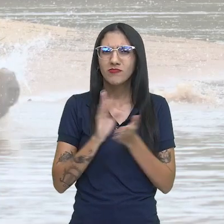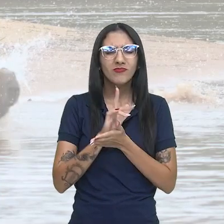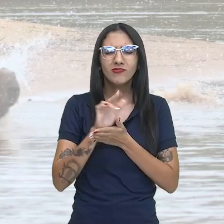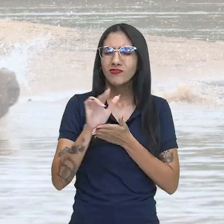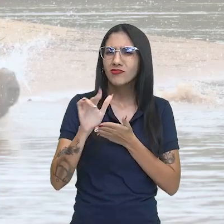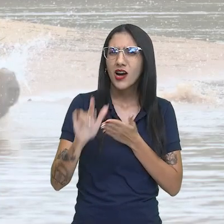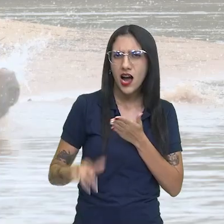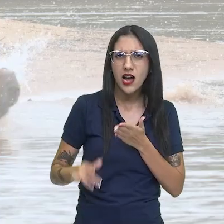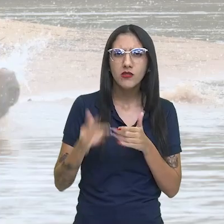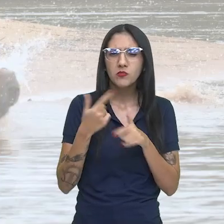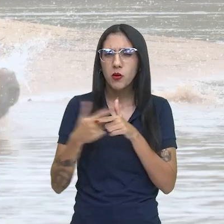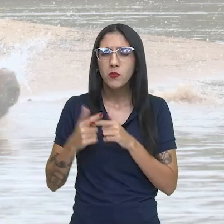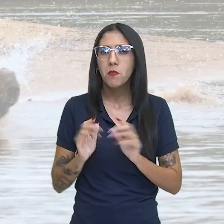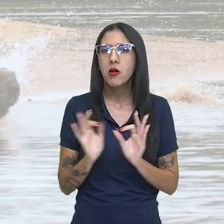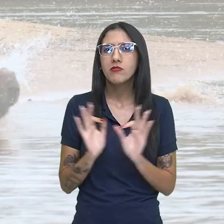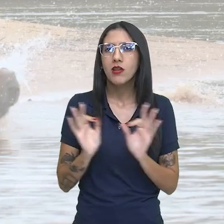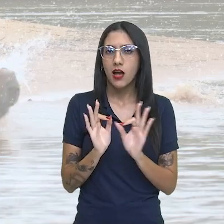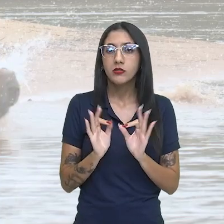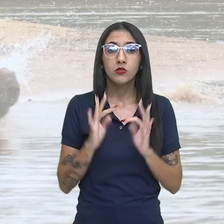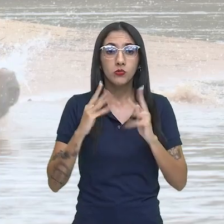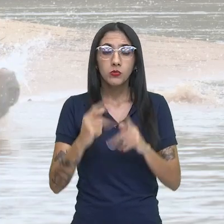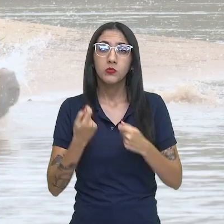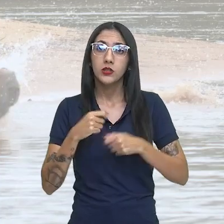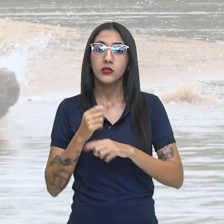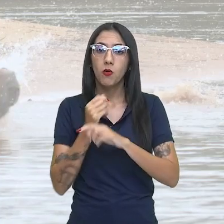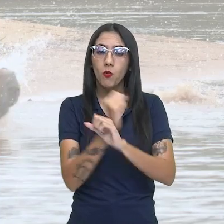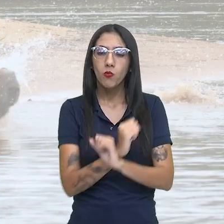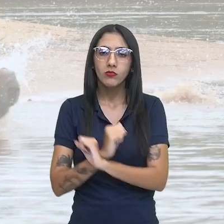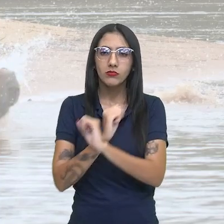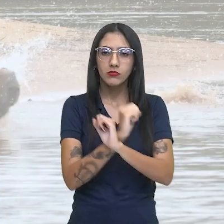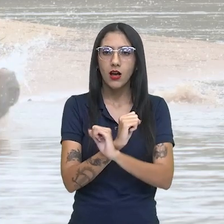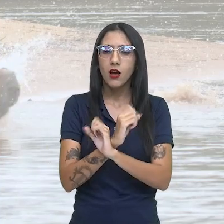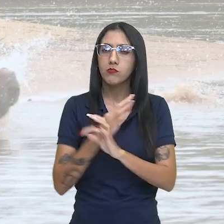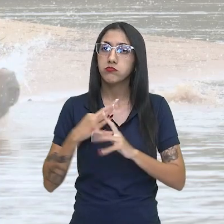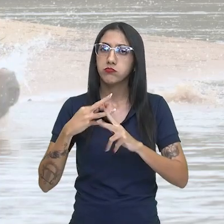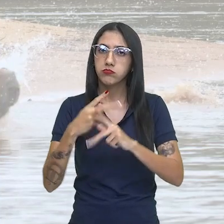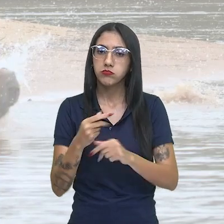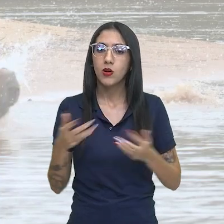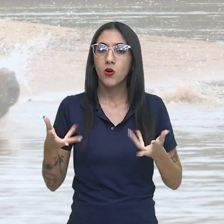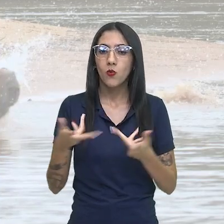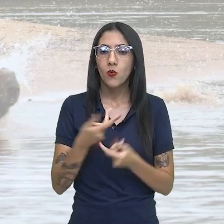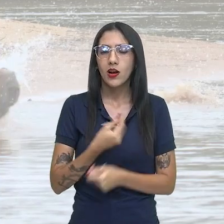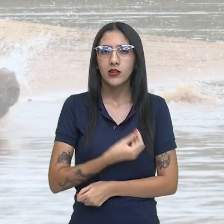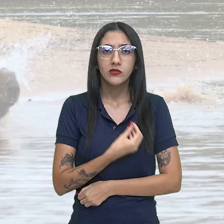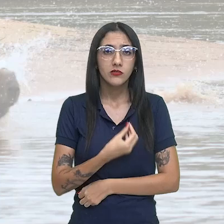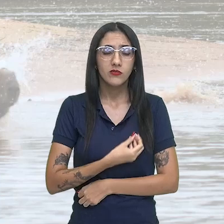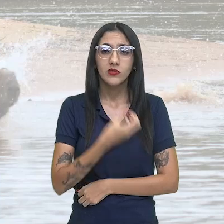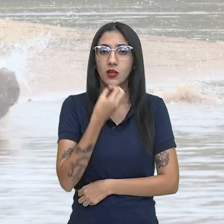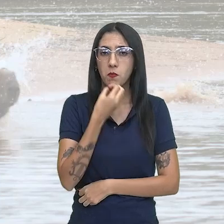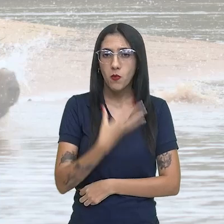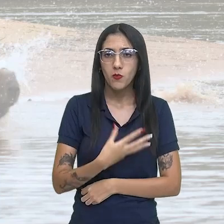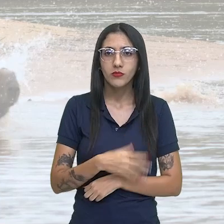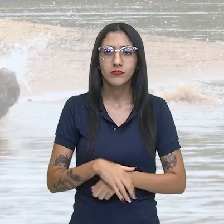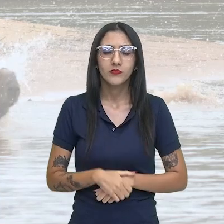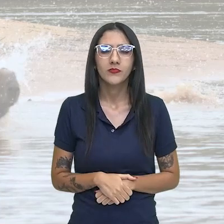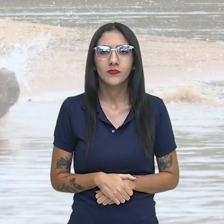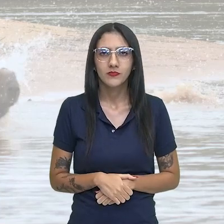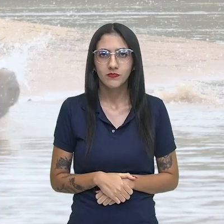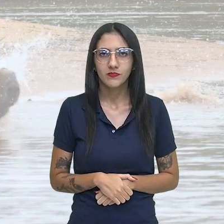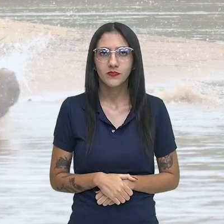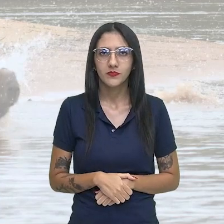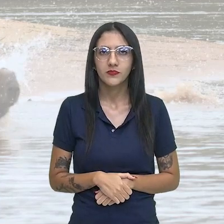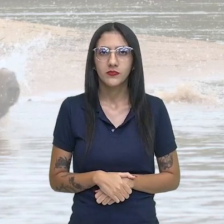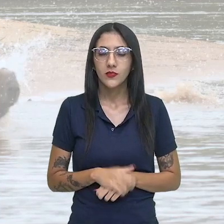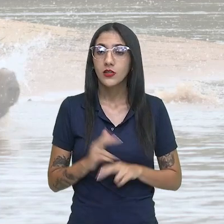um ambiente conservado para que todos nós possamos viver com qualidade. Todas essas espécies, né,